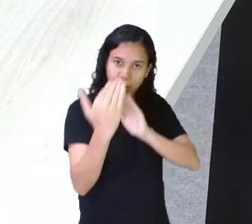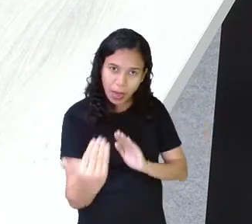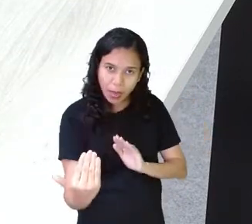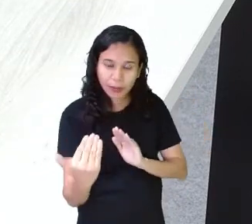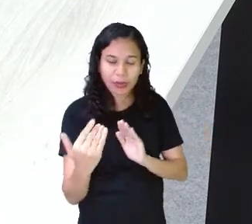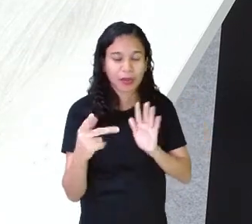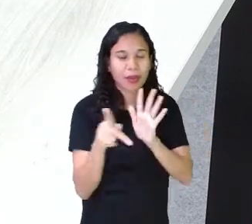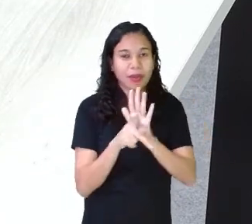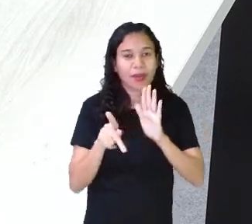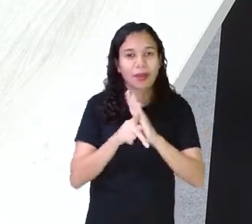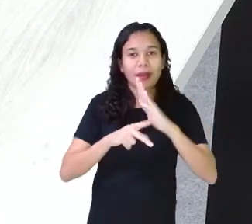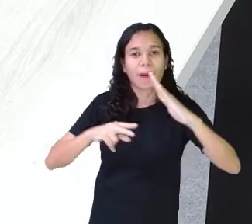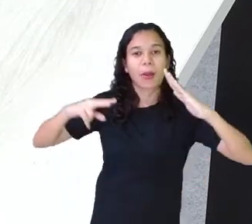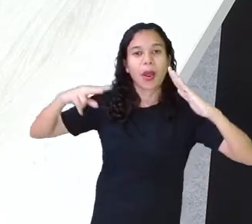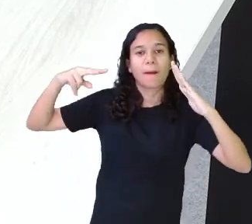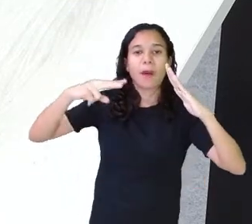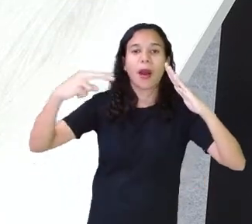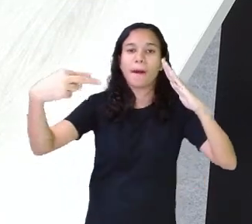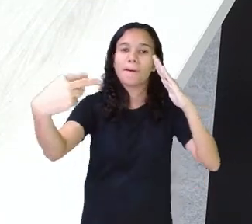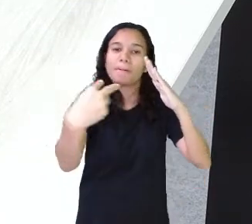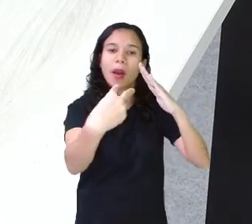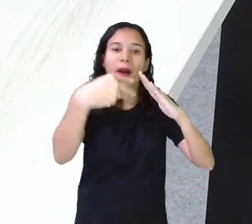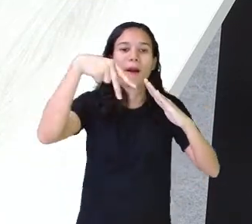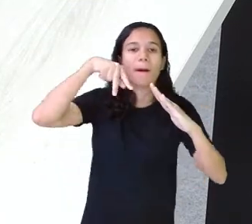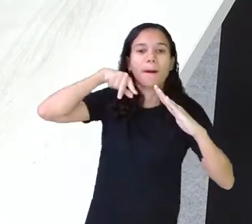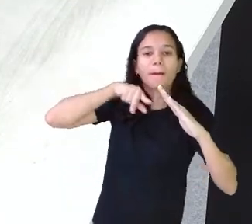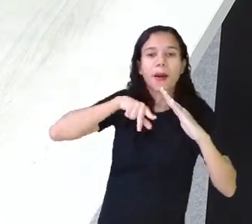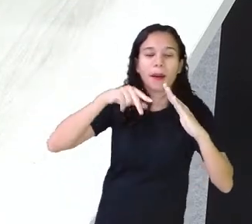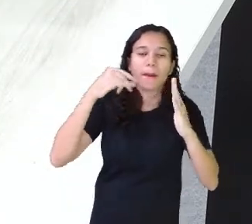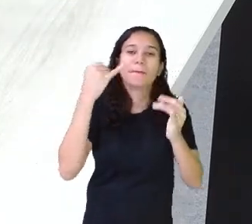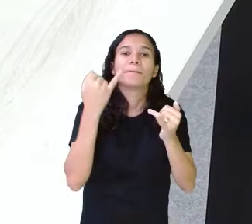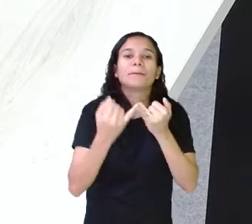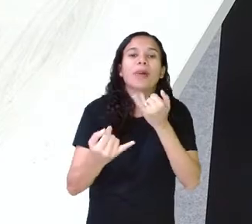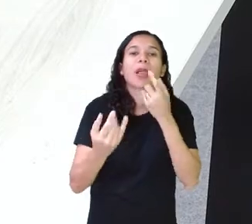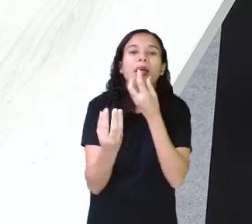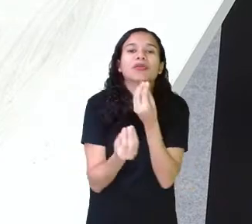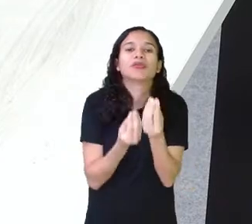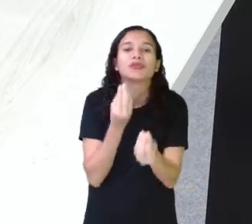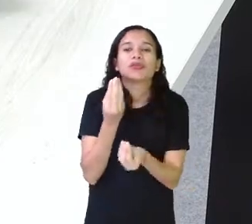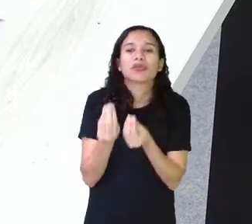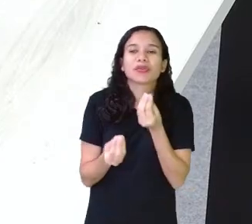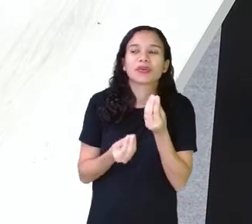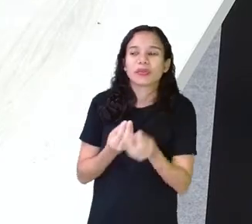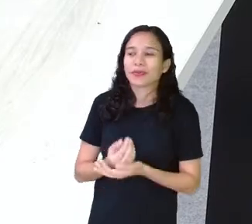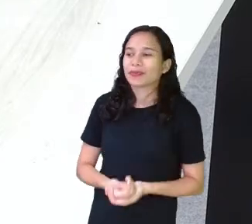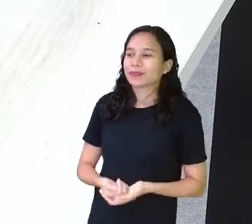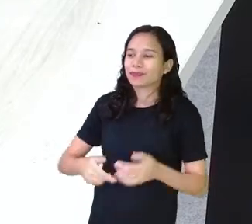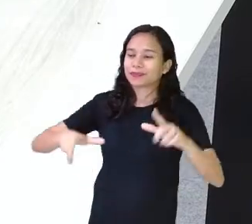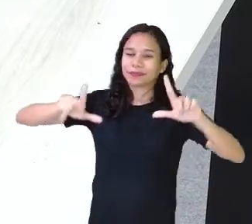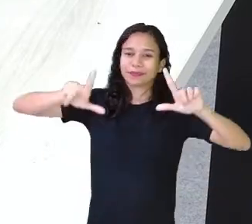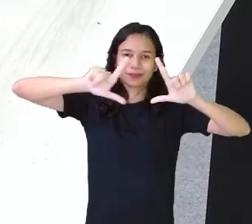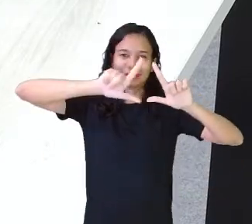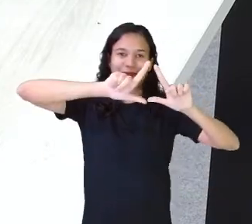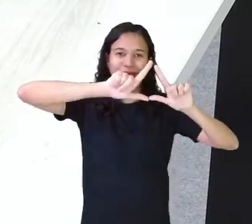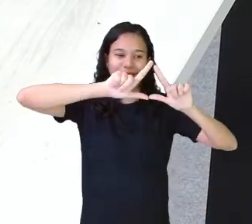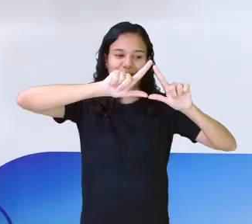faces laterais das nossas pirâmides têm formato de